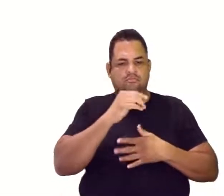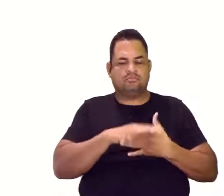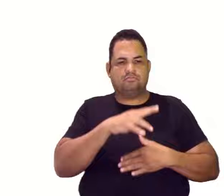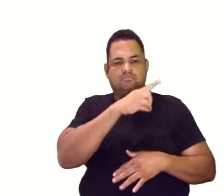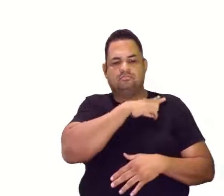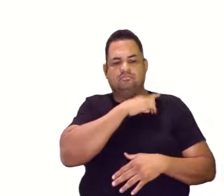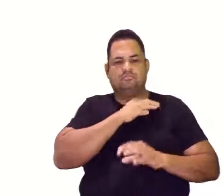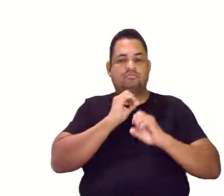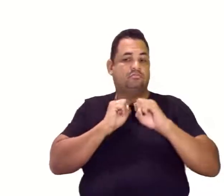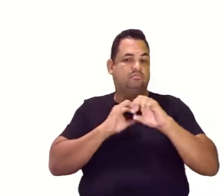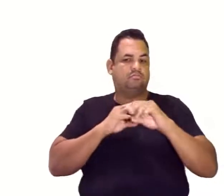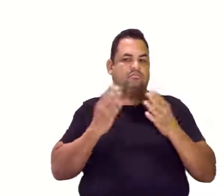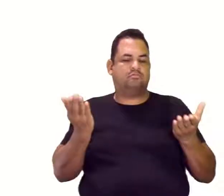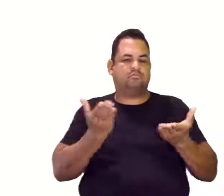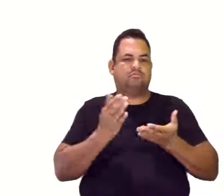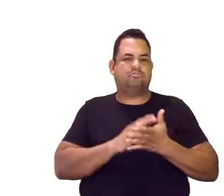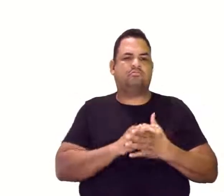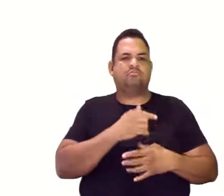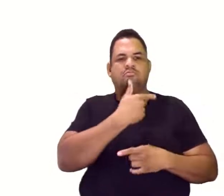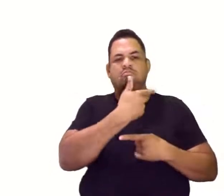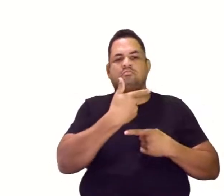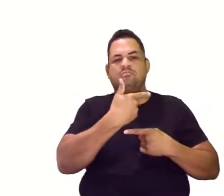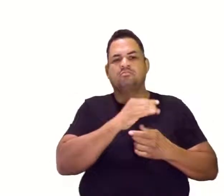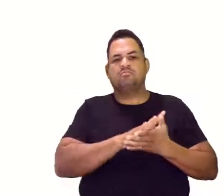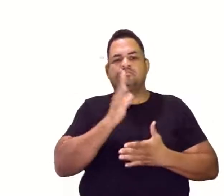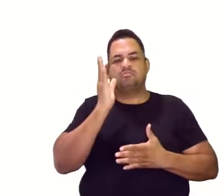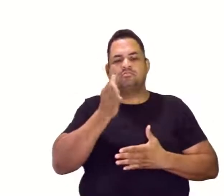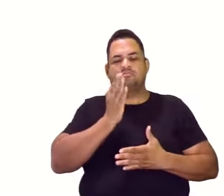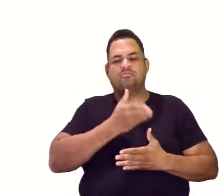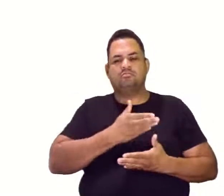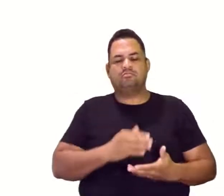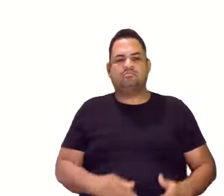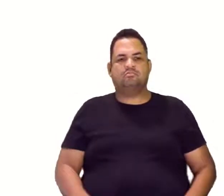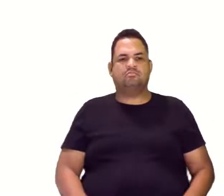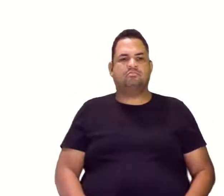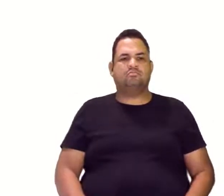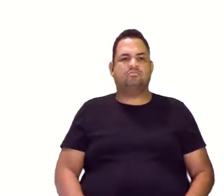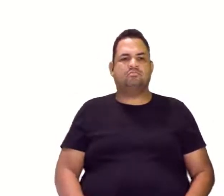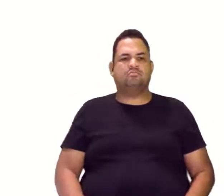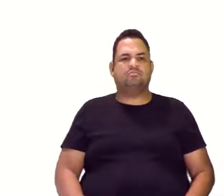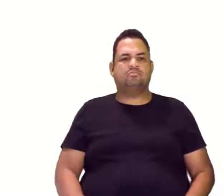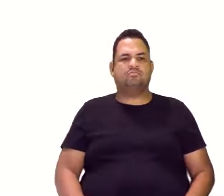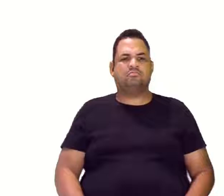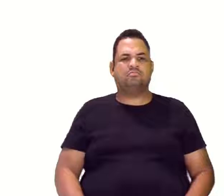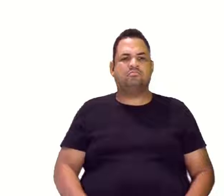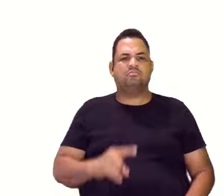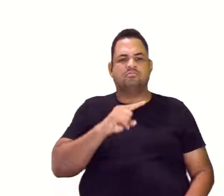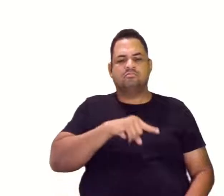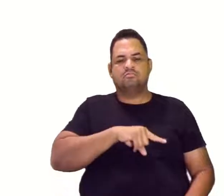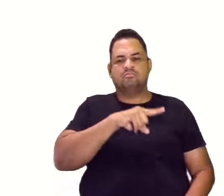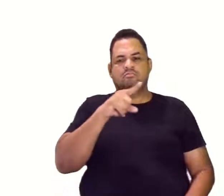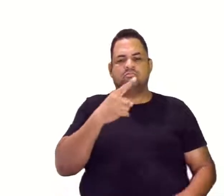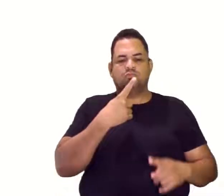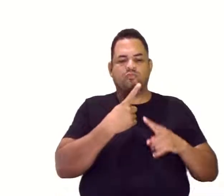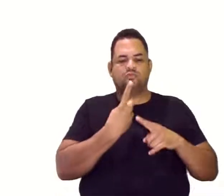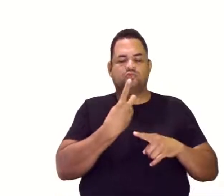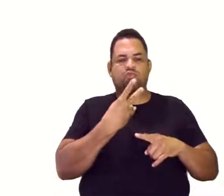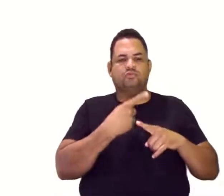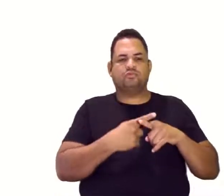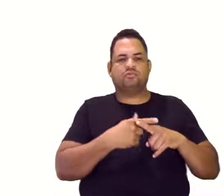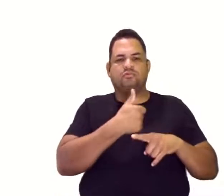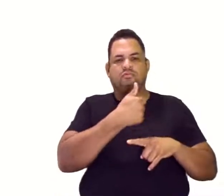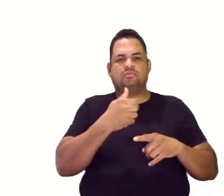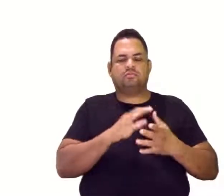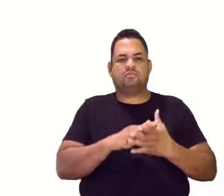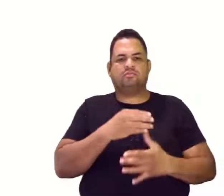já vai ensinando para vocês aqui, ó. 20% a gente pode cortar os zeros. Vai ficar só 2 vezes 12. Então,